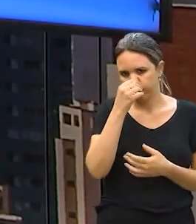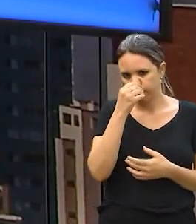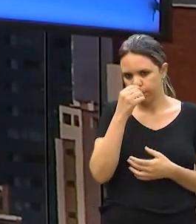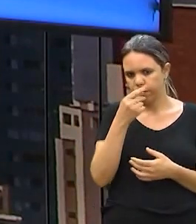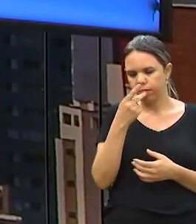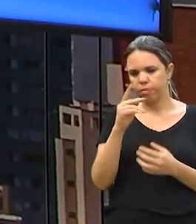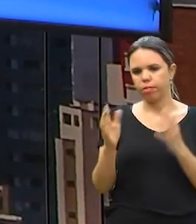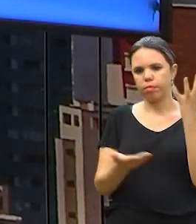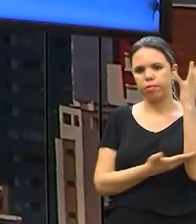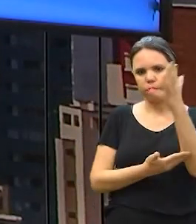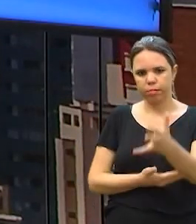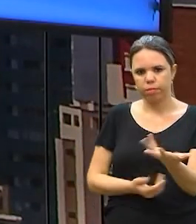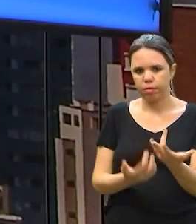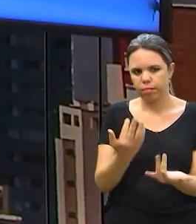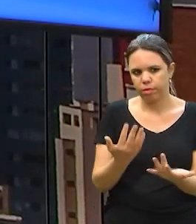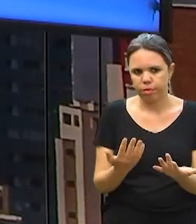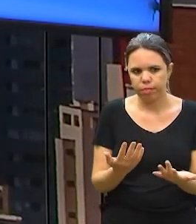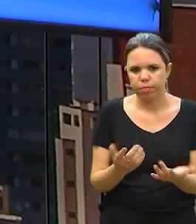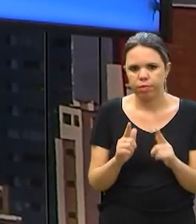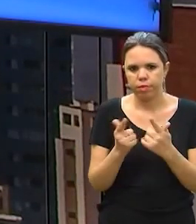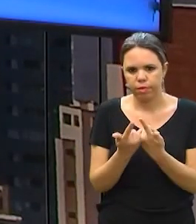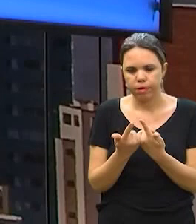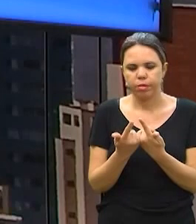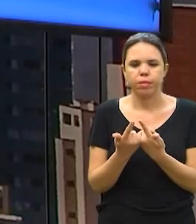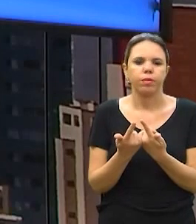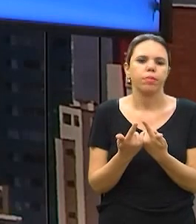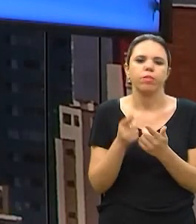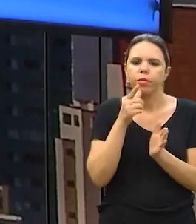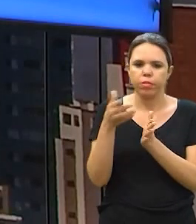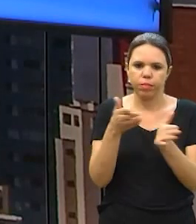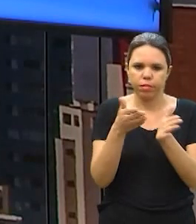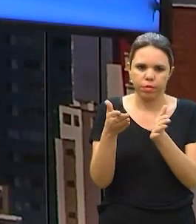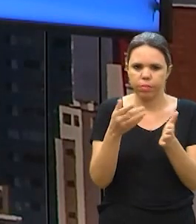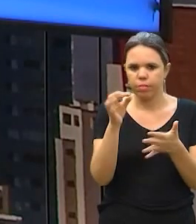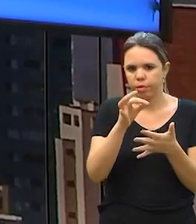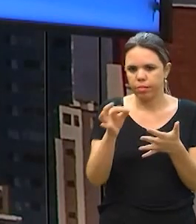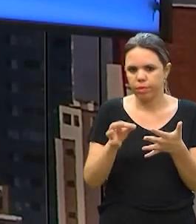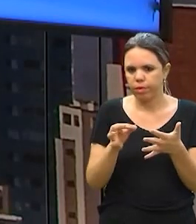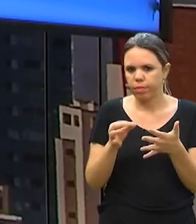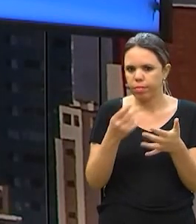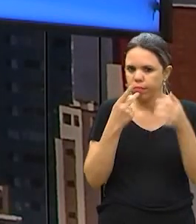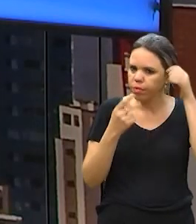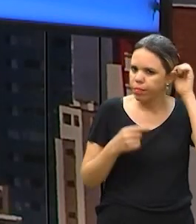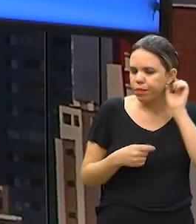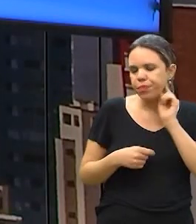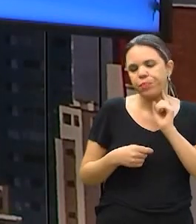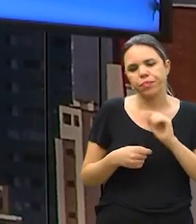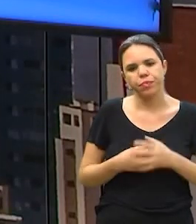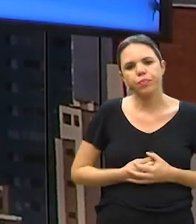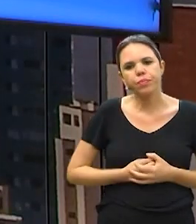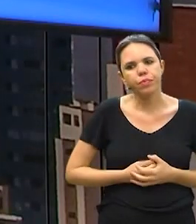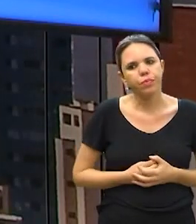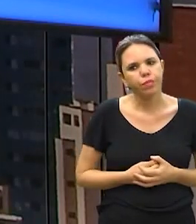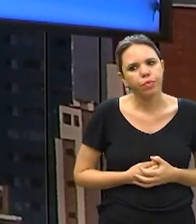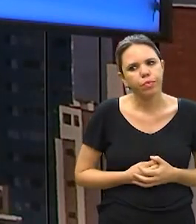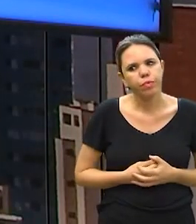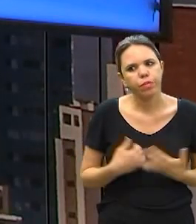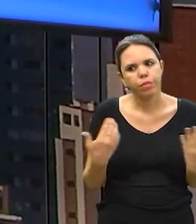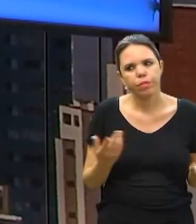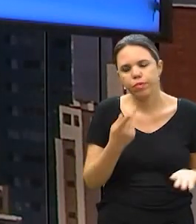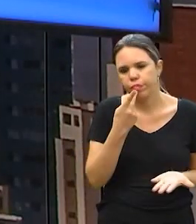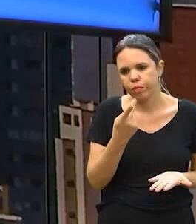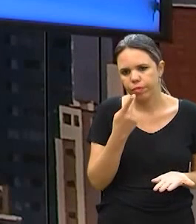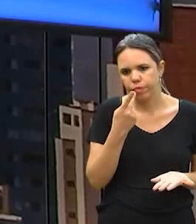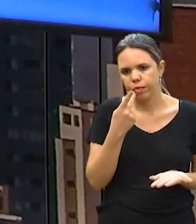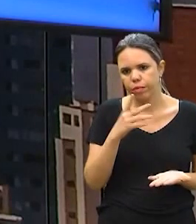importantes: desmatamento, queimadas e gestão de recursos hídricos. Esses foram alguns dos pontos mencionados. Quando a gente fala